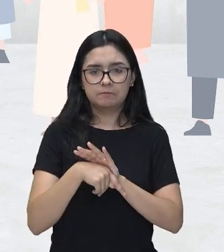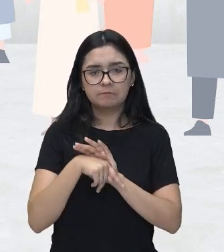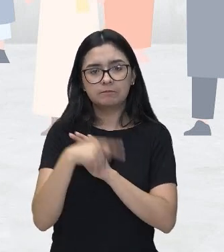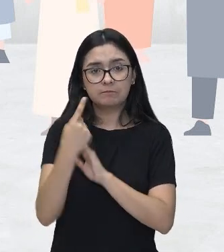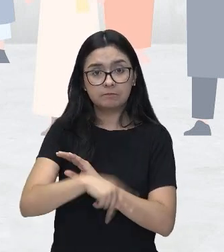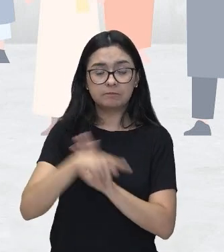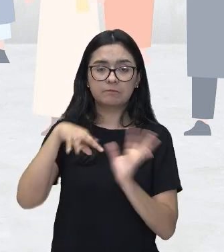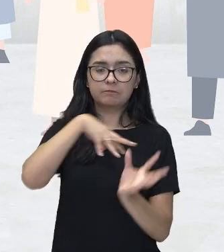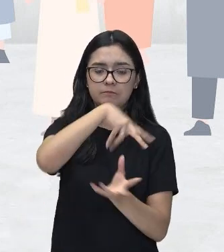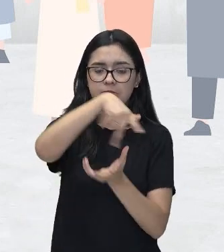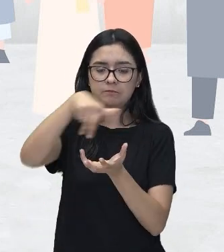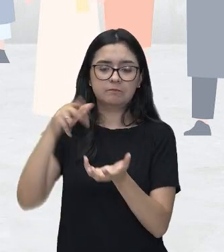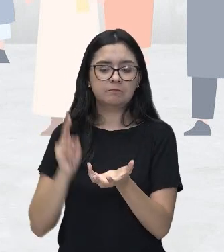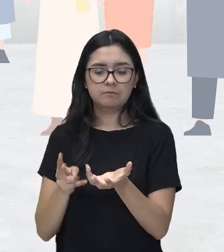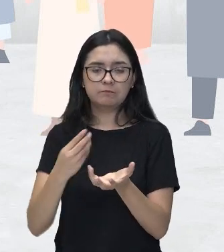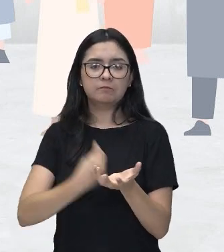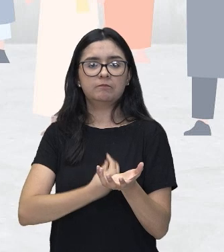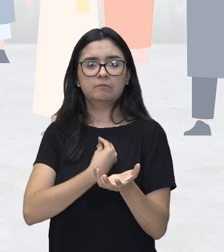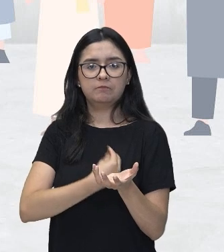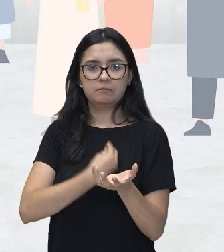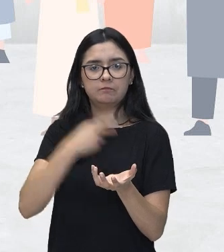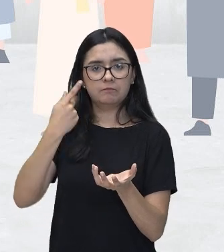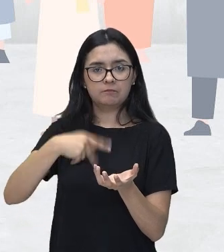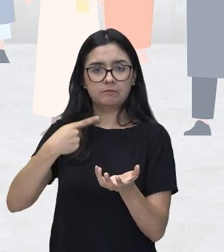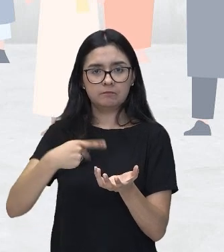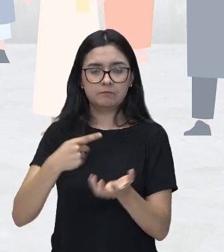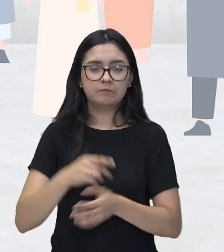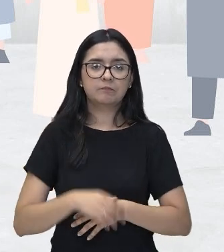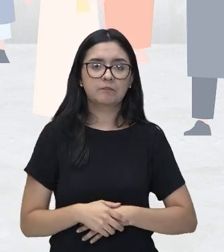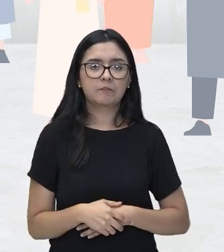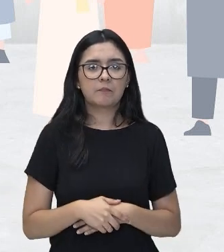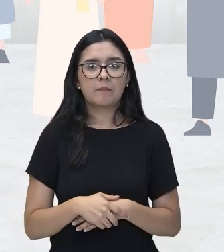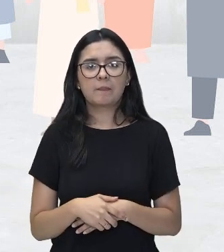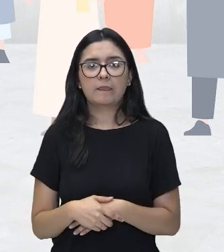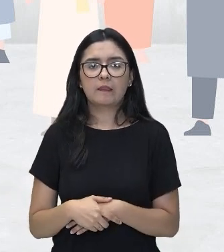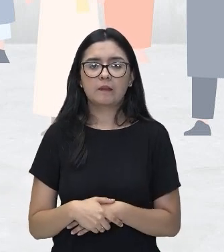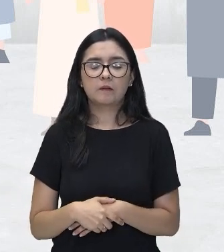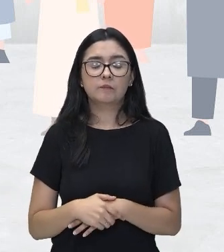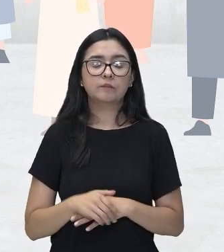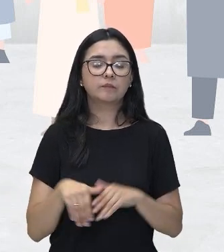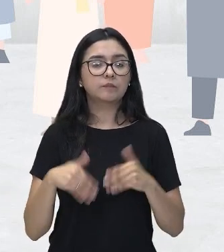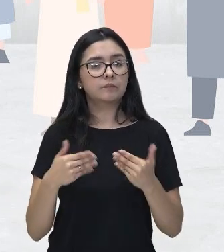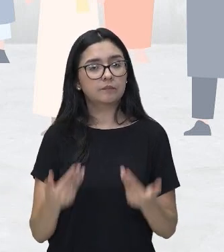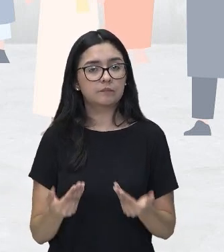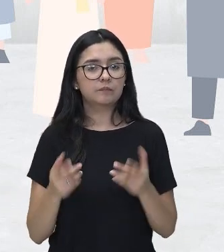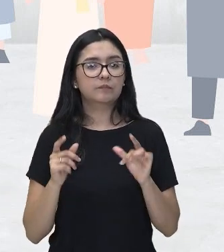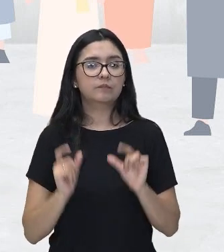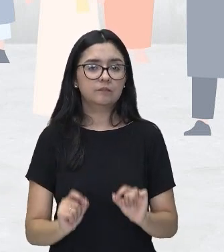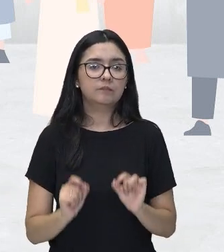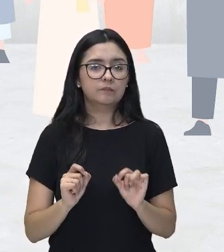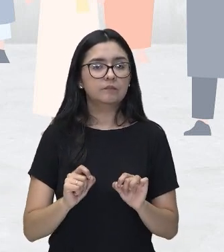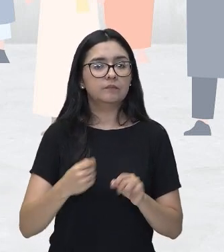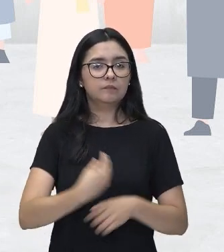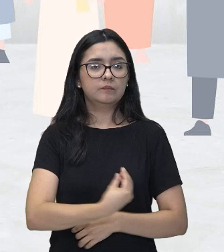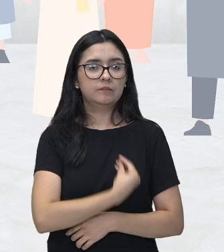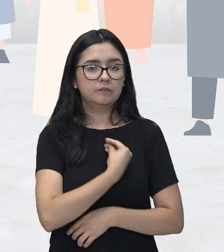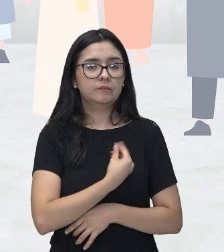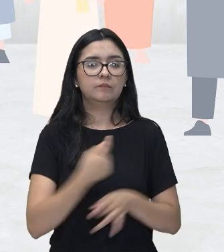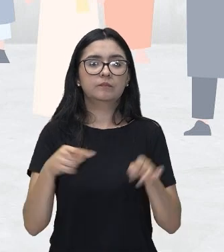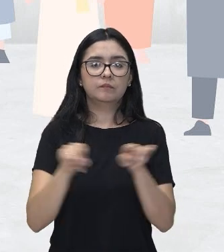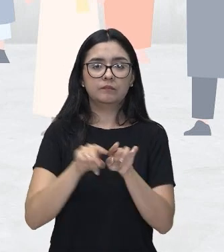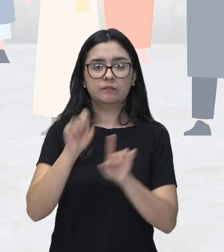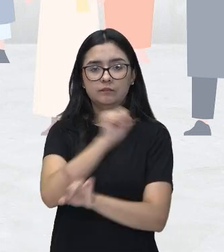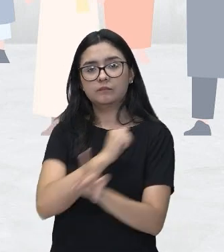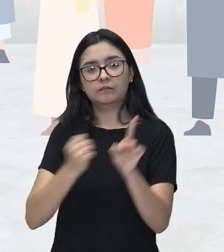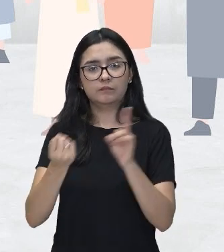para a preservação da vida no nosso planeta. Dentro dessa dimensão da vida está a sociedade